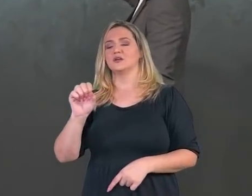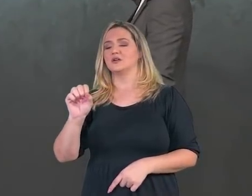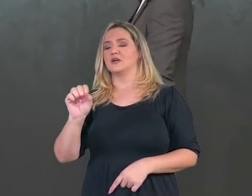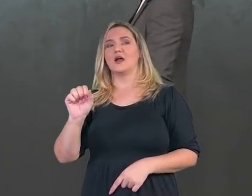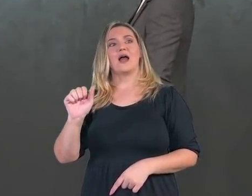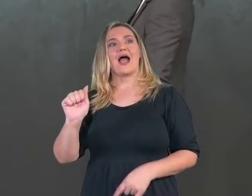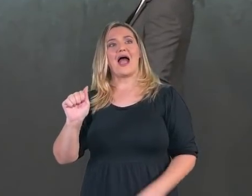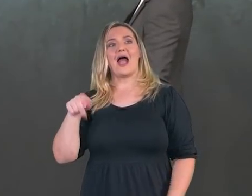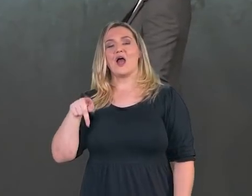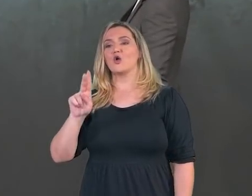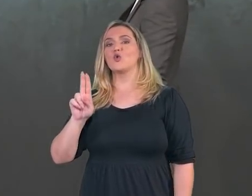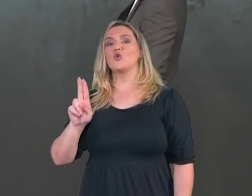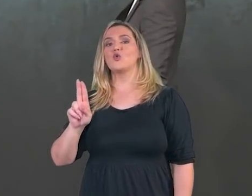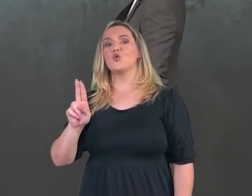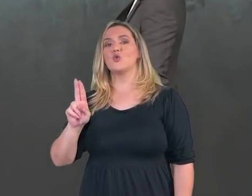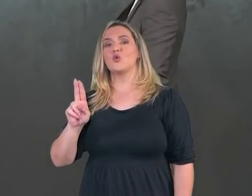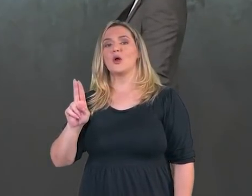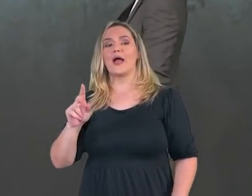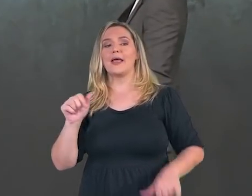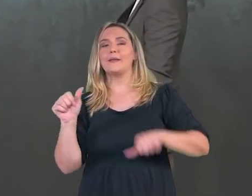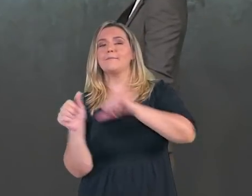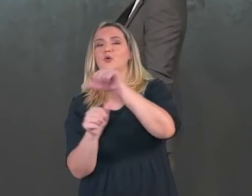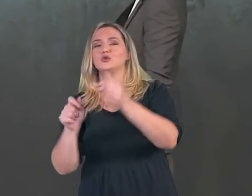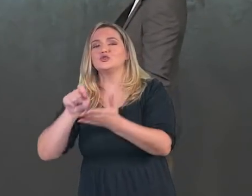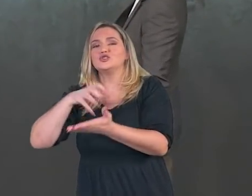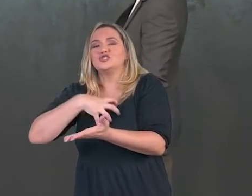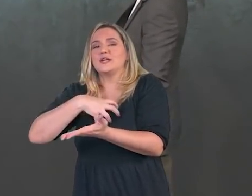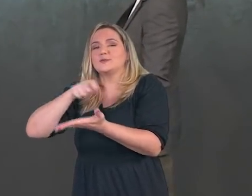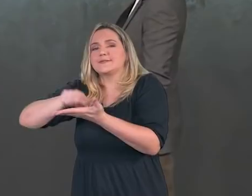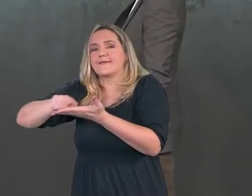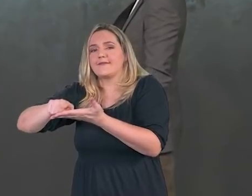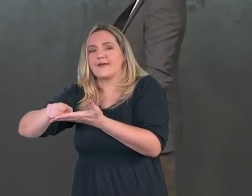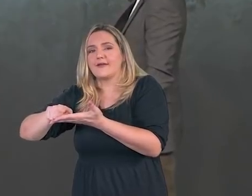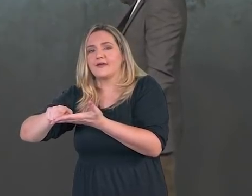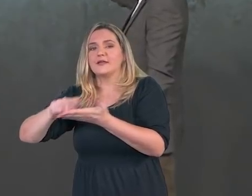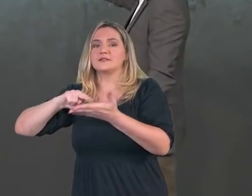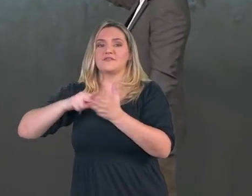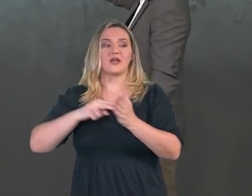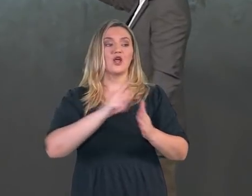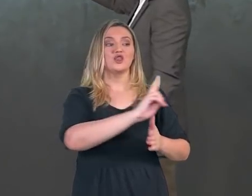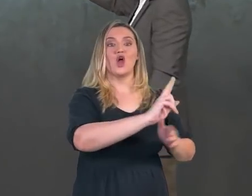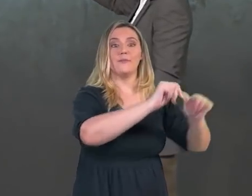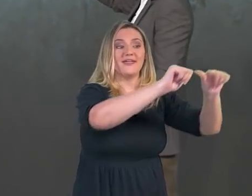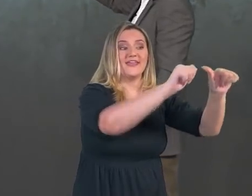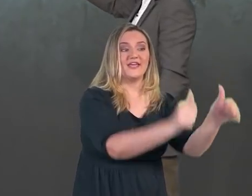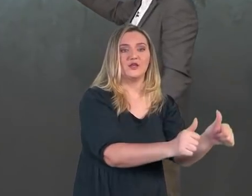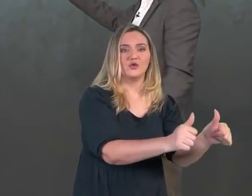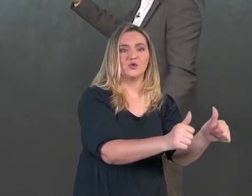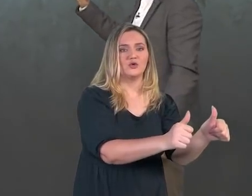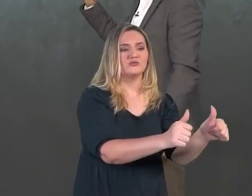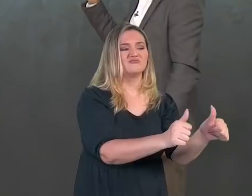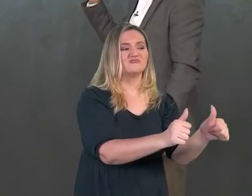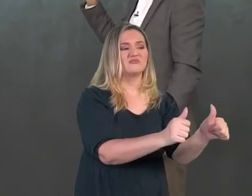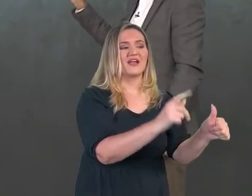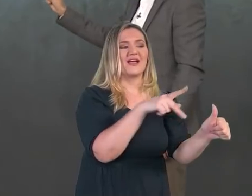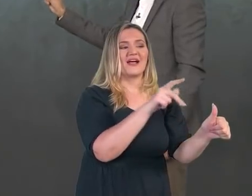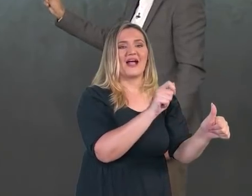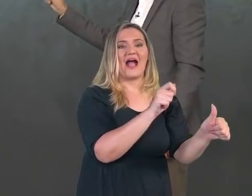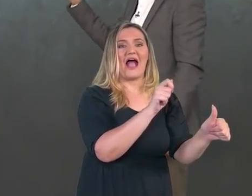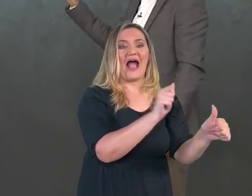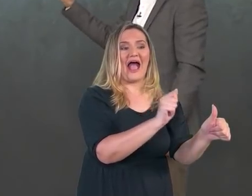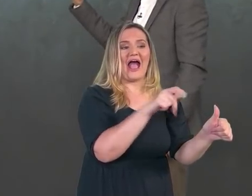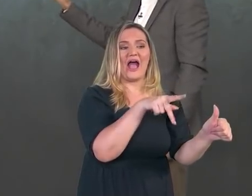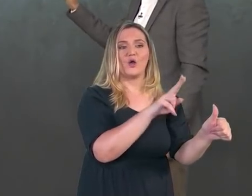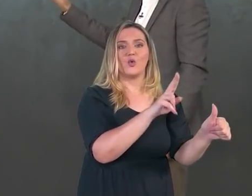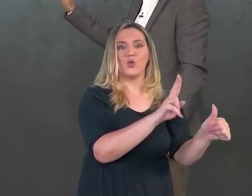mas ele troca o nome para Sadraque. Assim, o nome do deus, Aku, fica reduzido apenas a uma